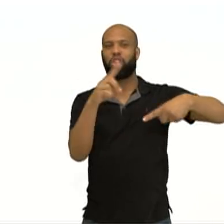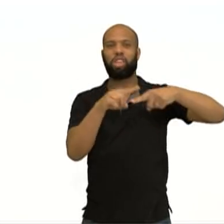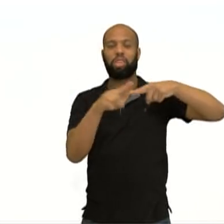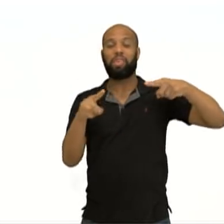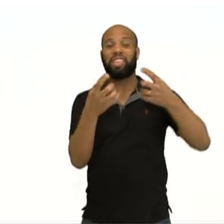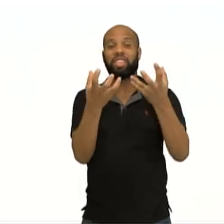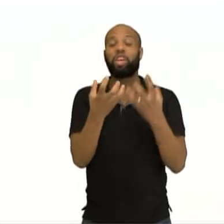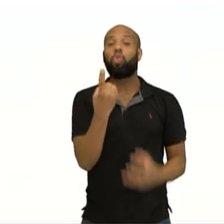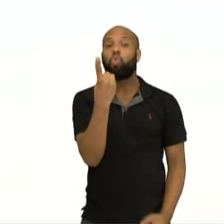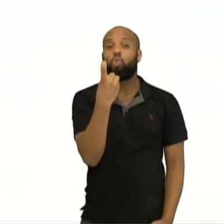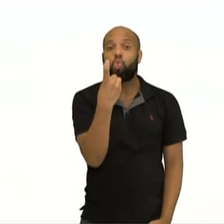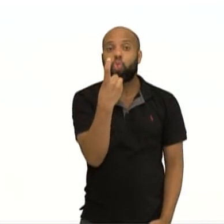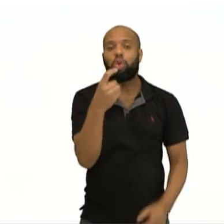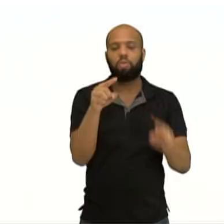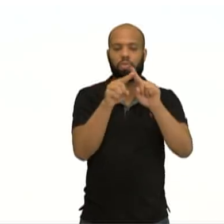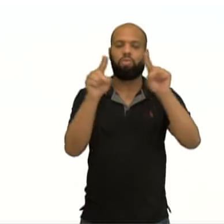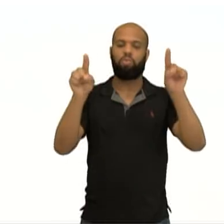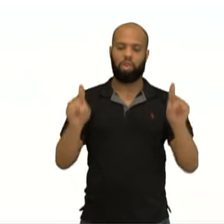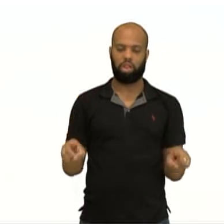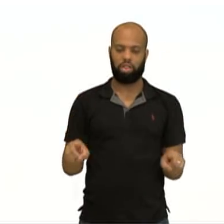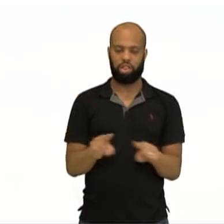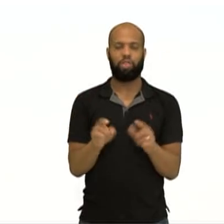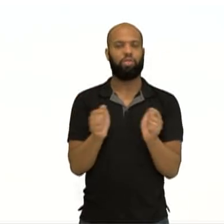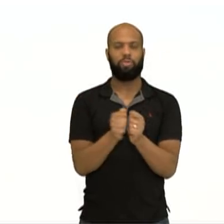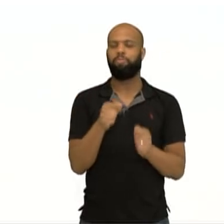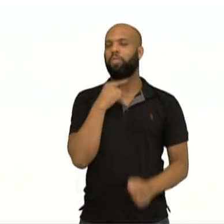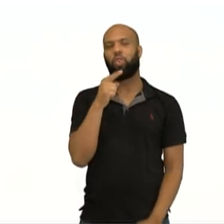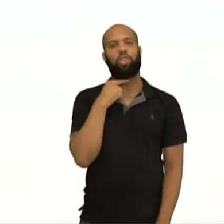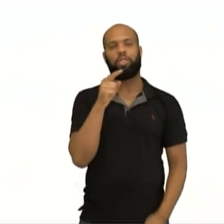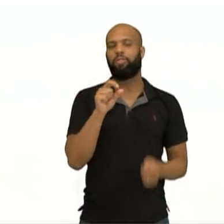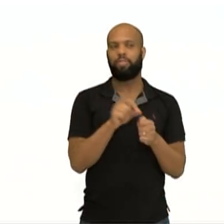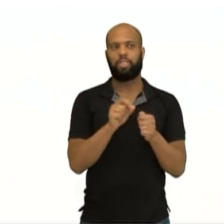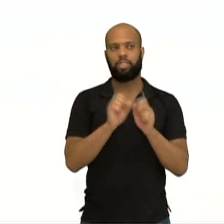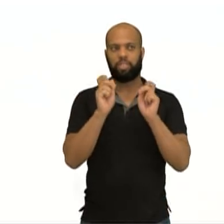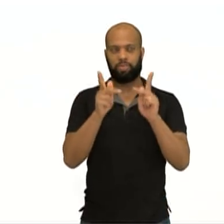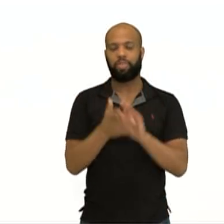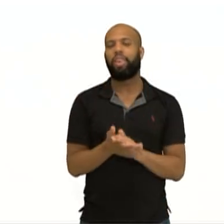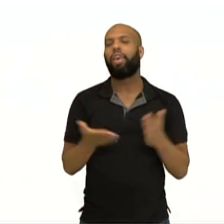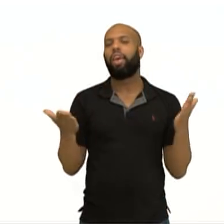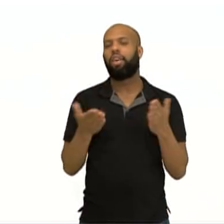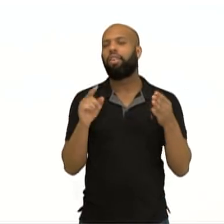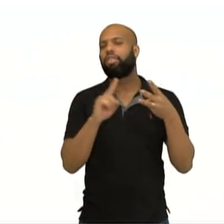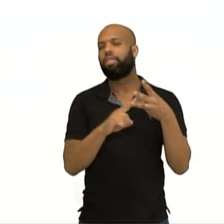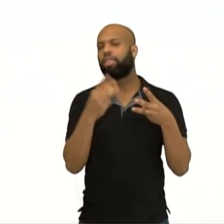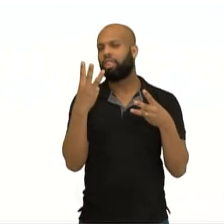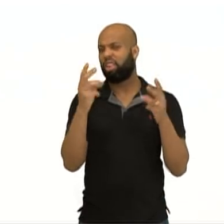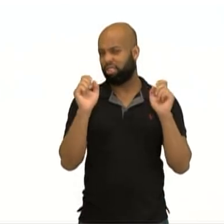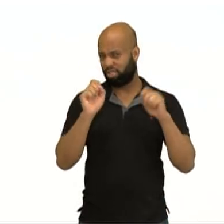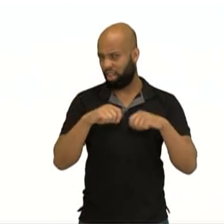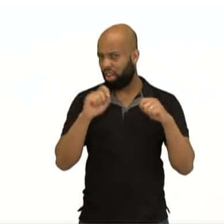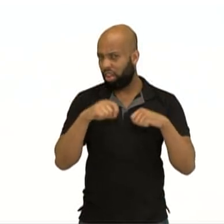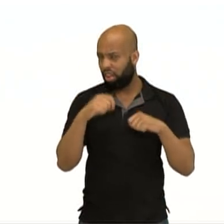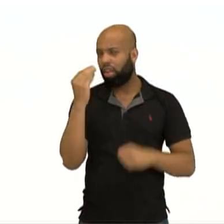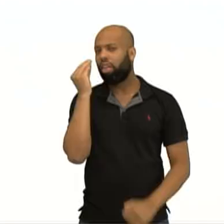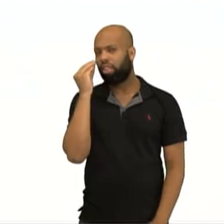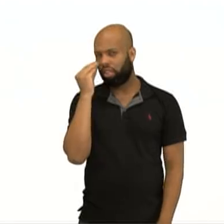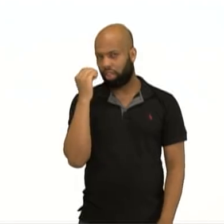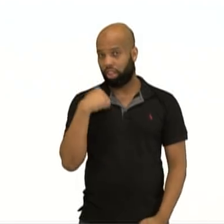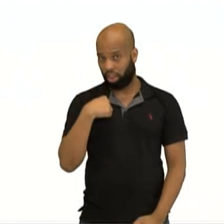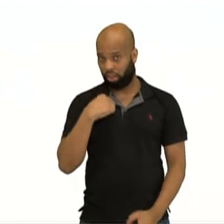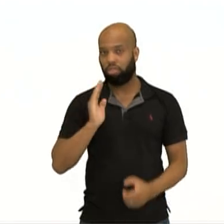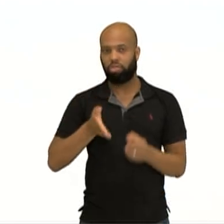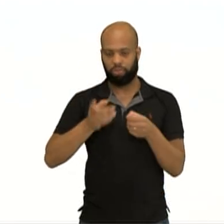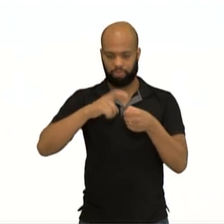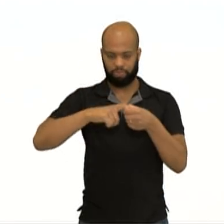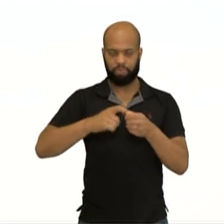2 quadradinhos, certo? Então não consigo formar. E com 3, será que eu consigo? Tentem aí que a gente já